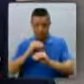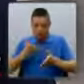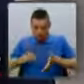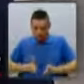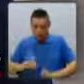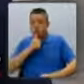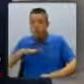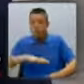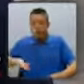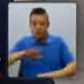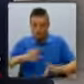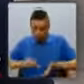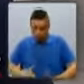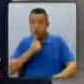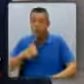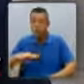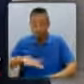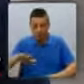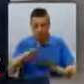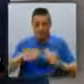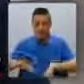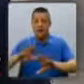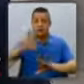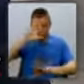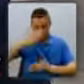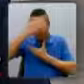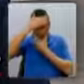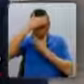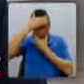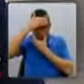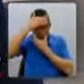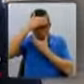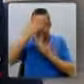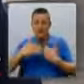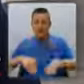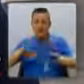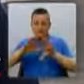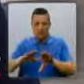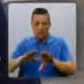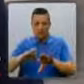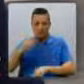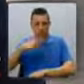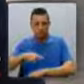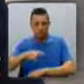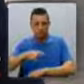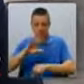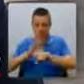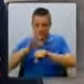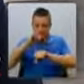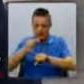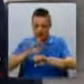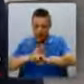nacionalidade, a sua naturalidade. Sabem que é muçulmano, aparentava ter a pele um pouco mais